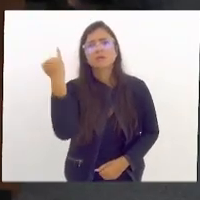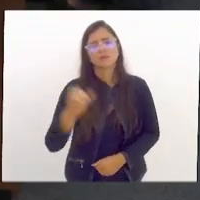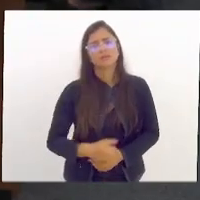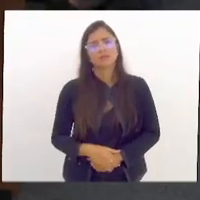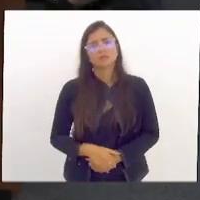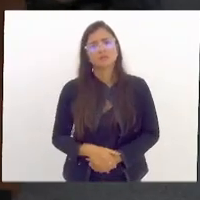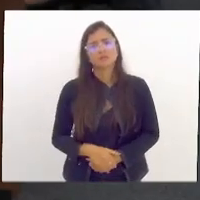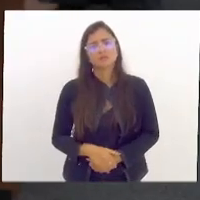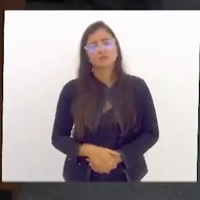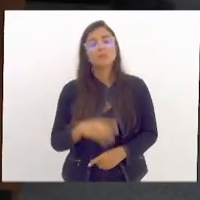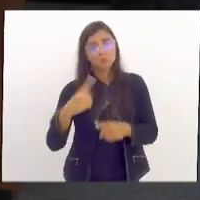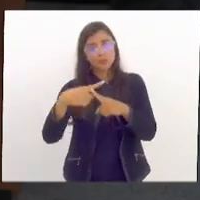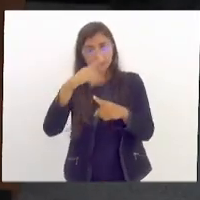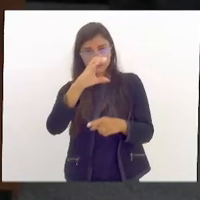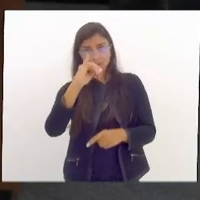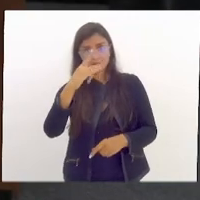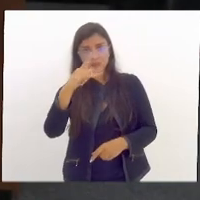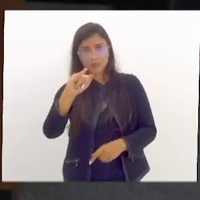ali aponta